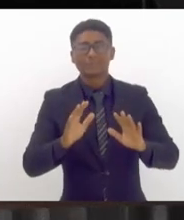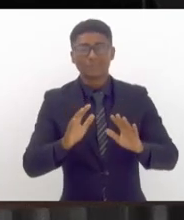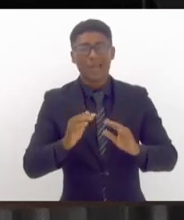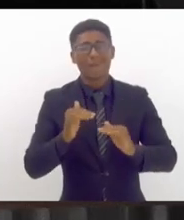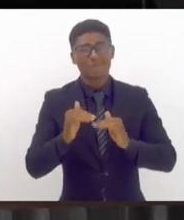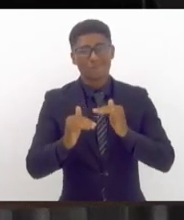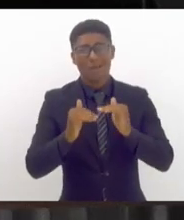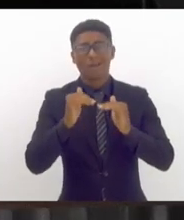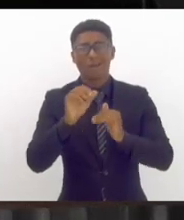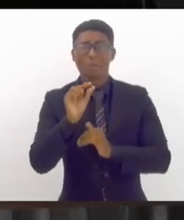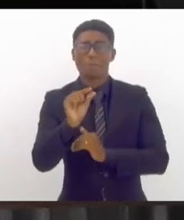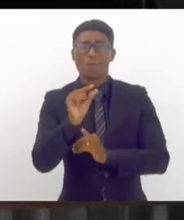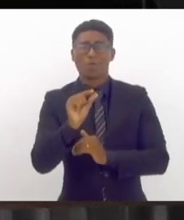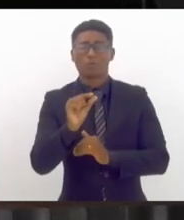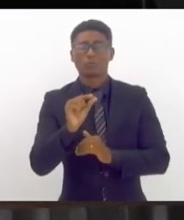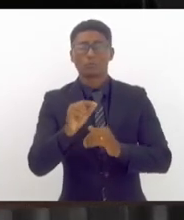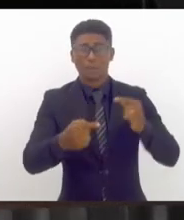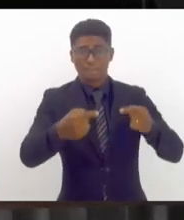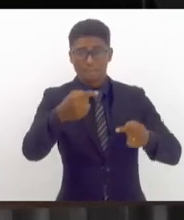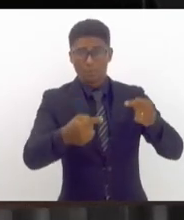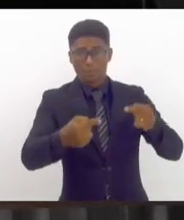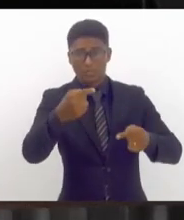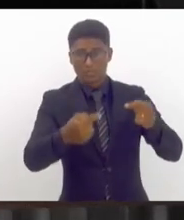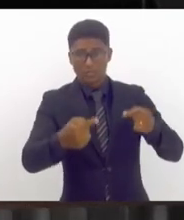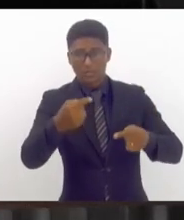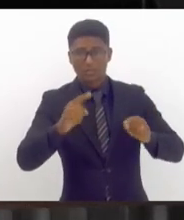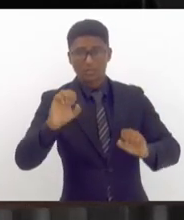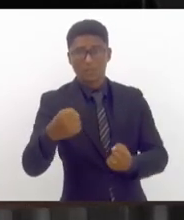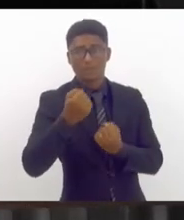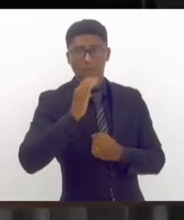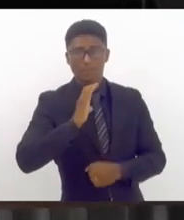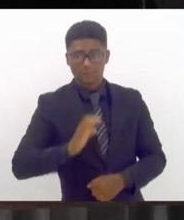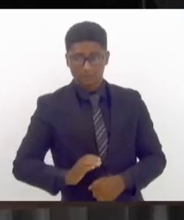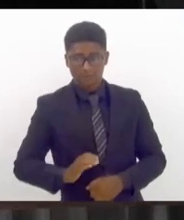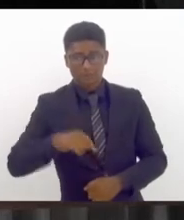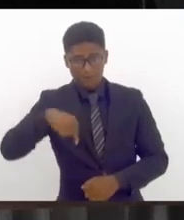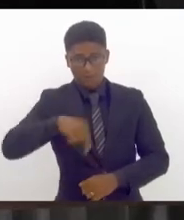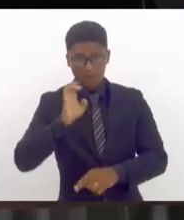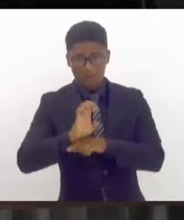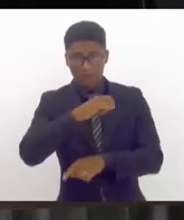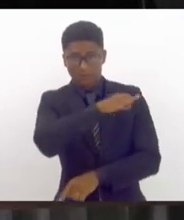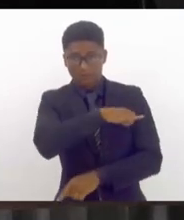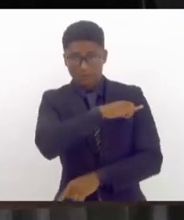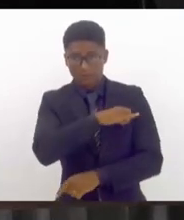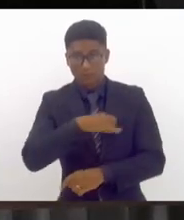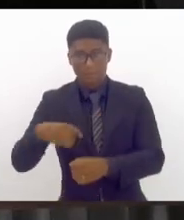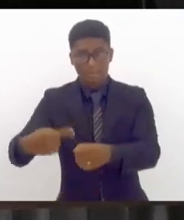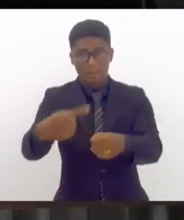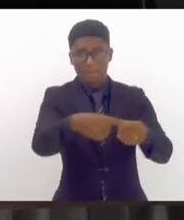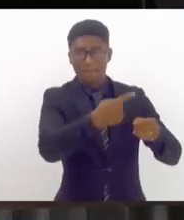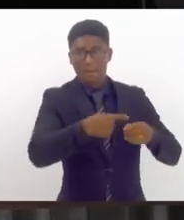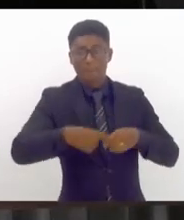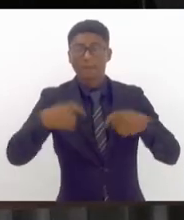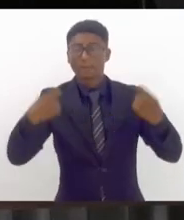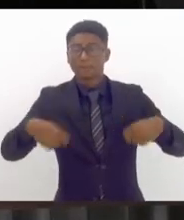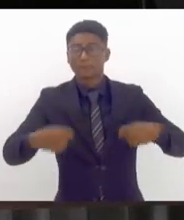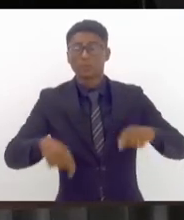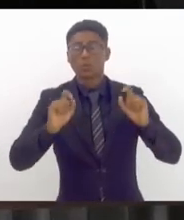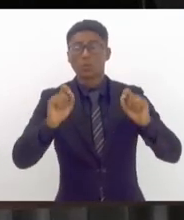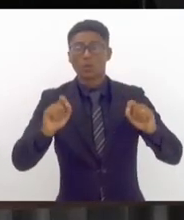que é preciso, em políticas de defesa civil, inclusive no estado do Rio de Janeiro, porque tem muitos municípios que precisam de mais sirenes do que possuem, por